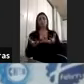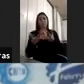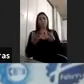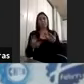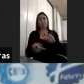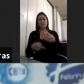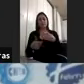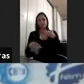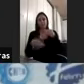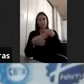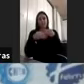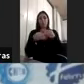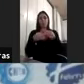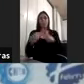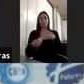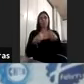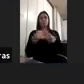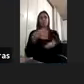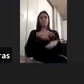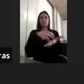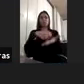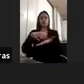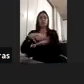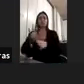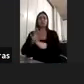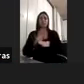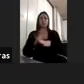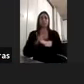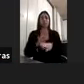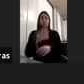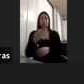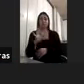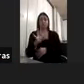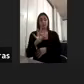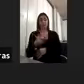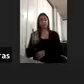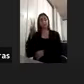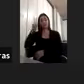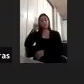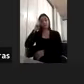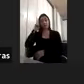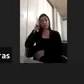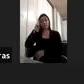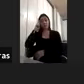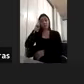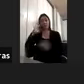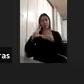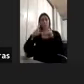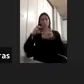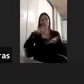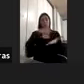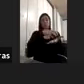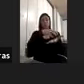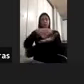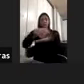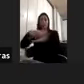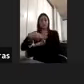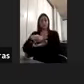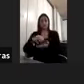É com você, João. Na segunda-feira, as centrais sindicais e o fato